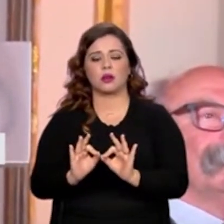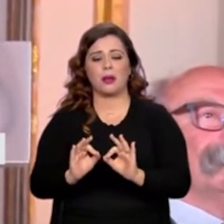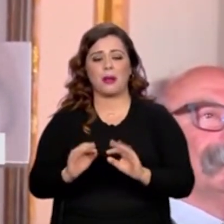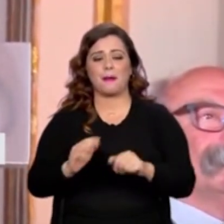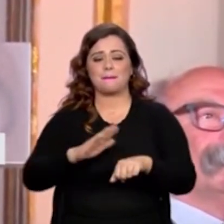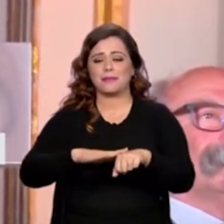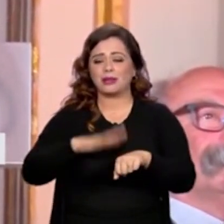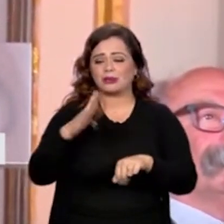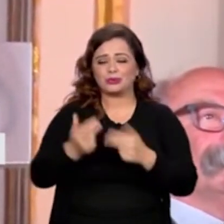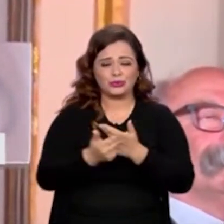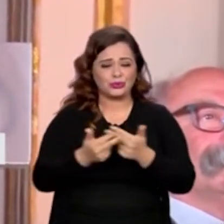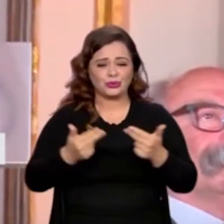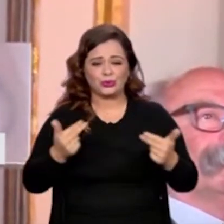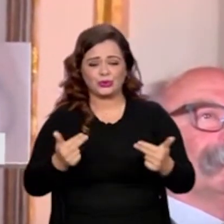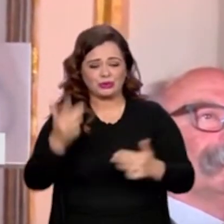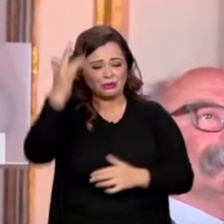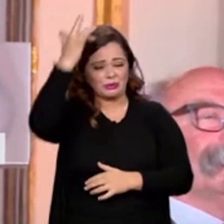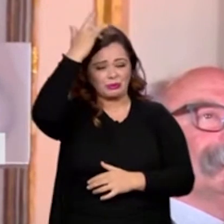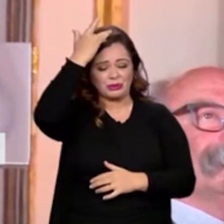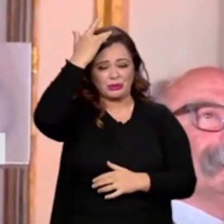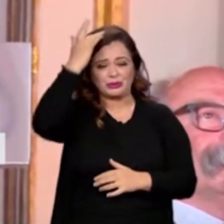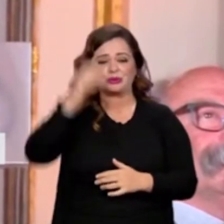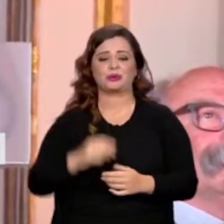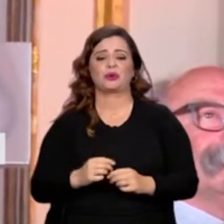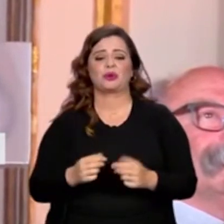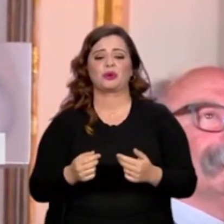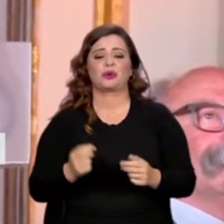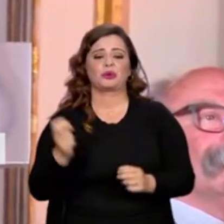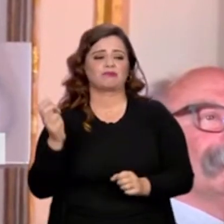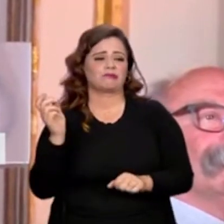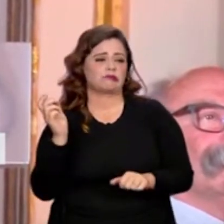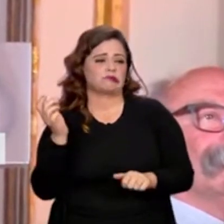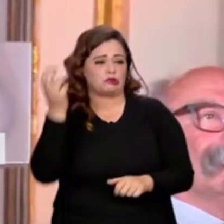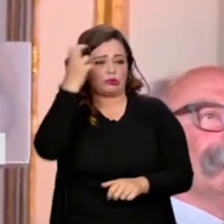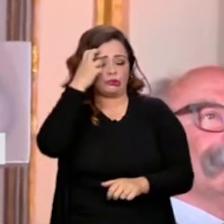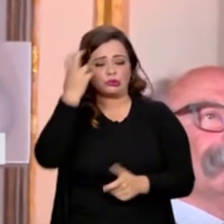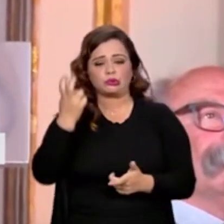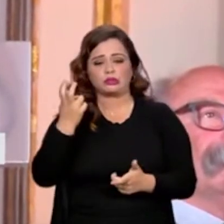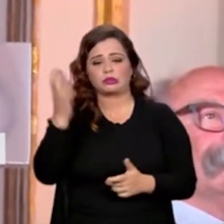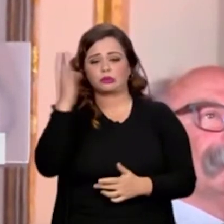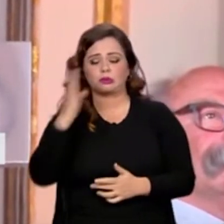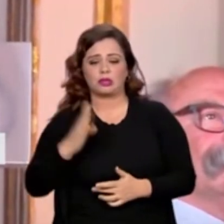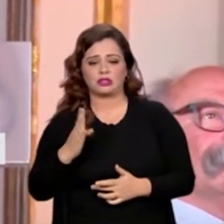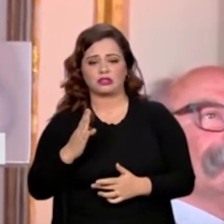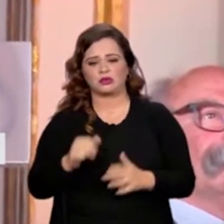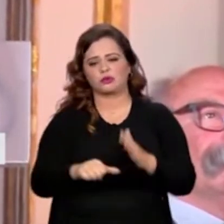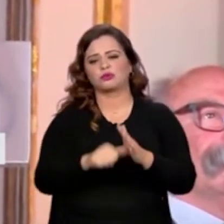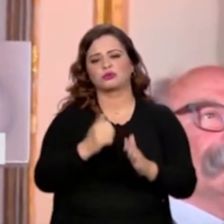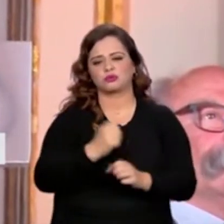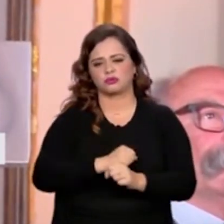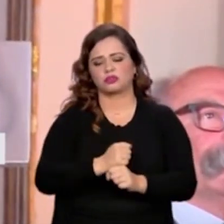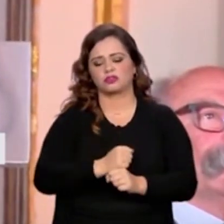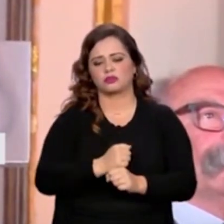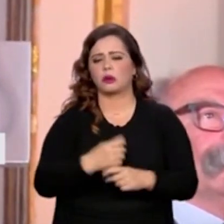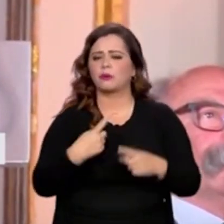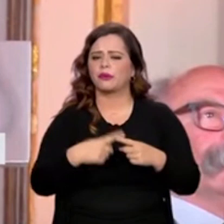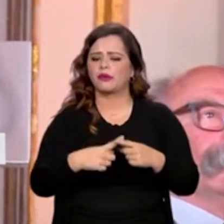absurdos cometidos contra a cultura brasileira nos últimos tempos. Digo isso porque esse